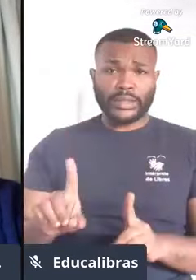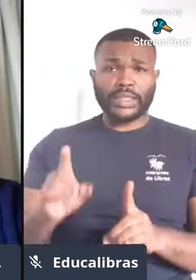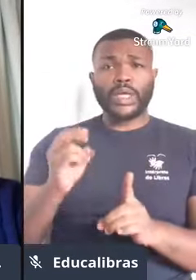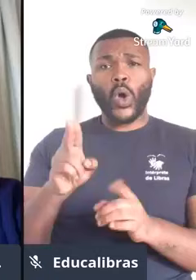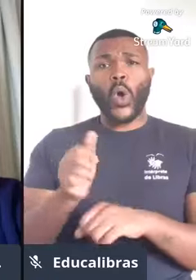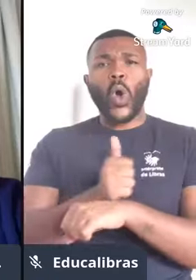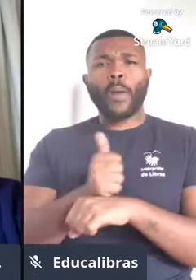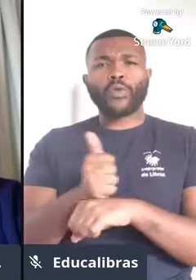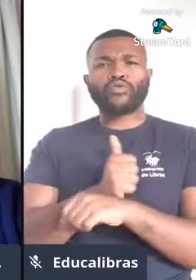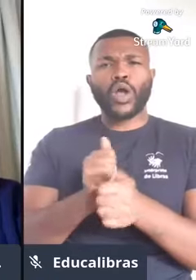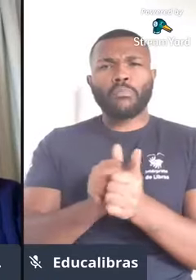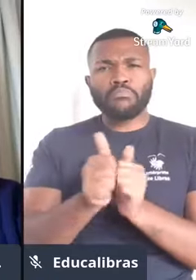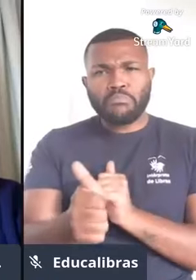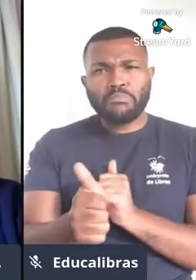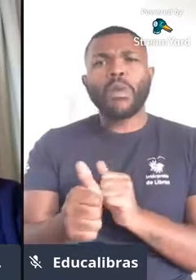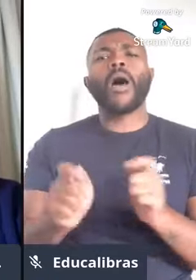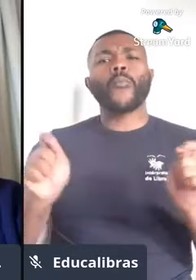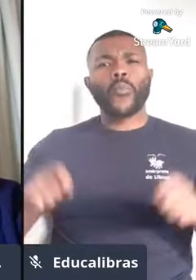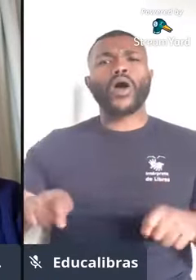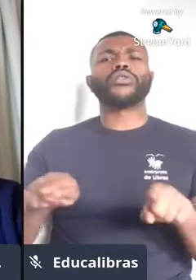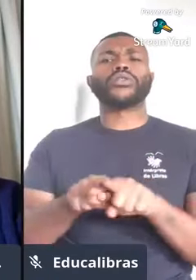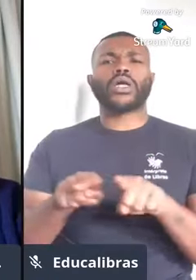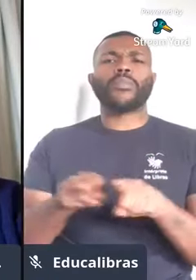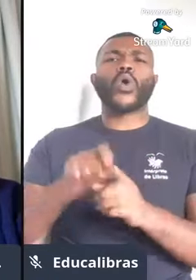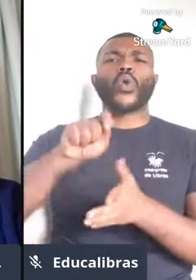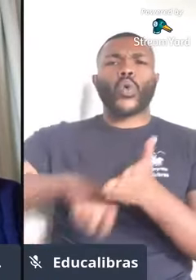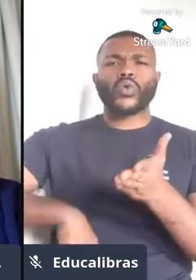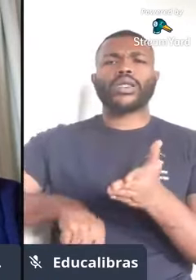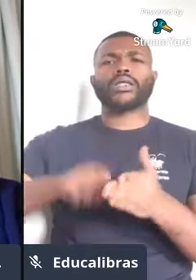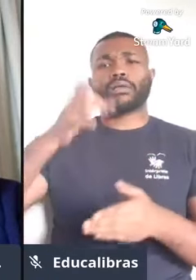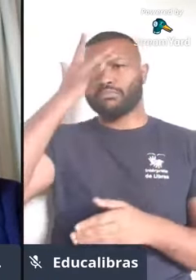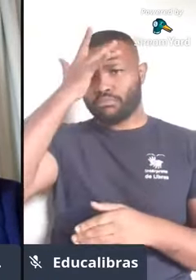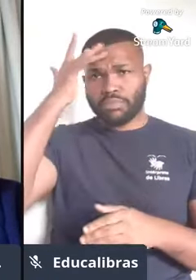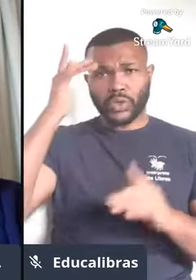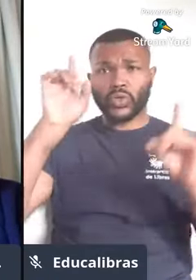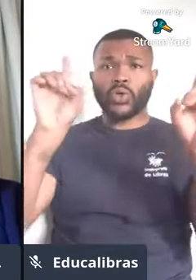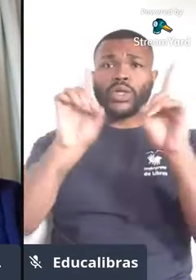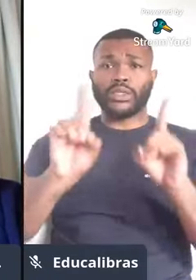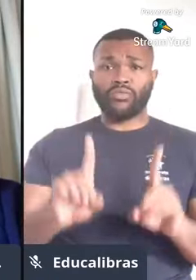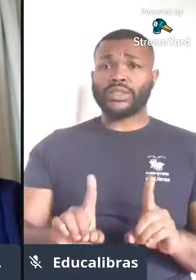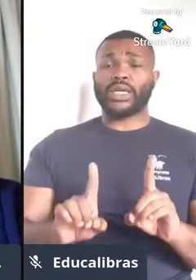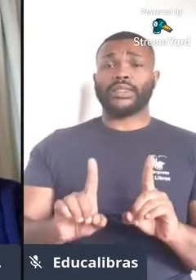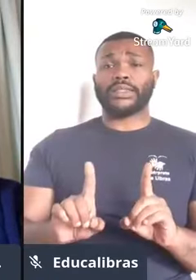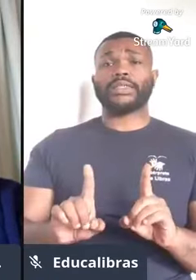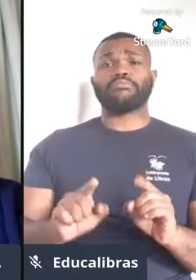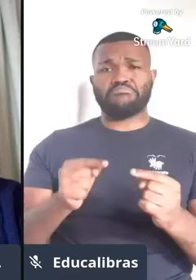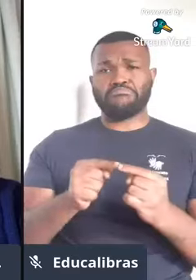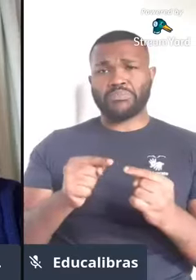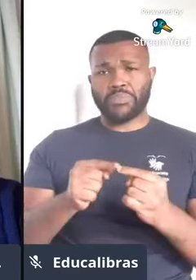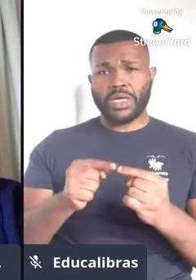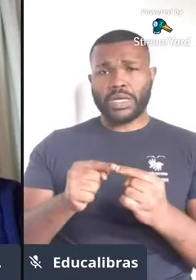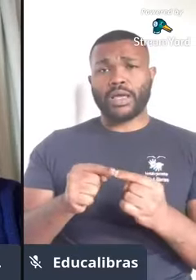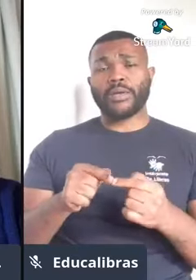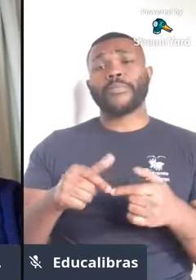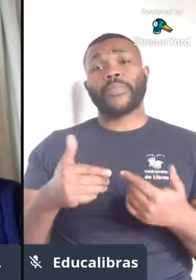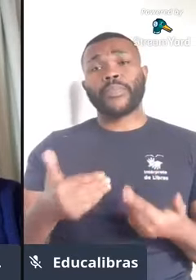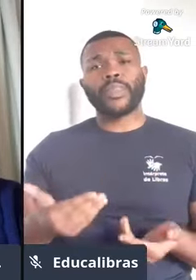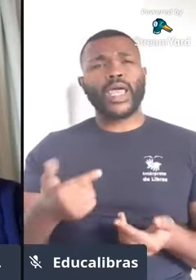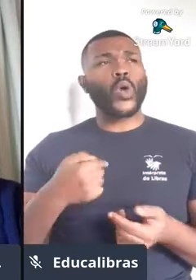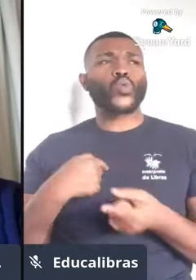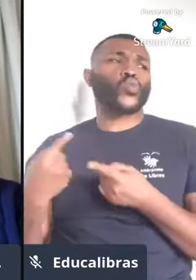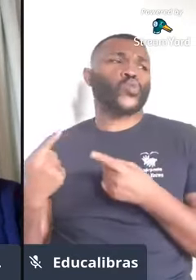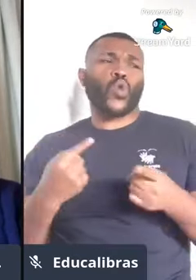sem deficiência, também poderão contratar atletas com deficiência. Uma outra questão que nós também não nos opomos, porque nós